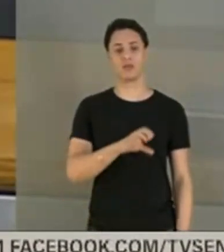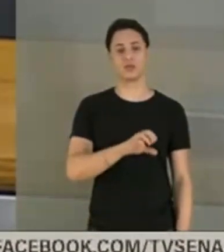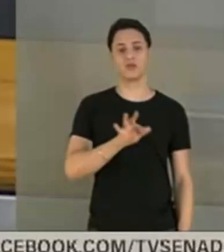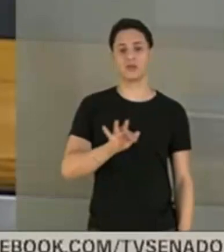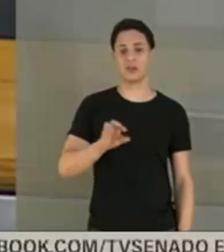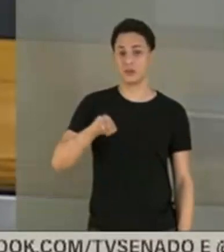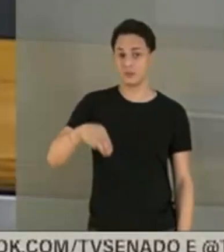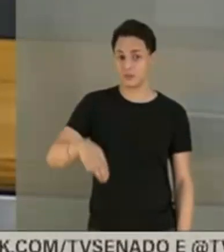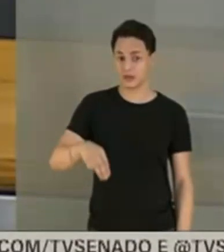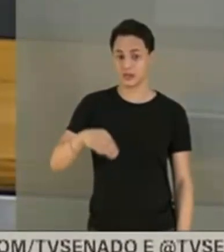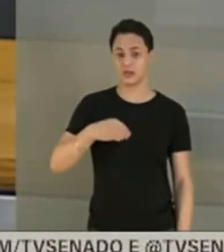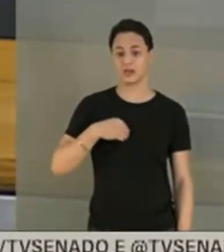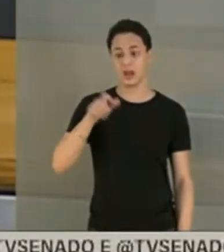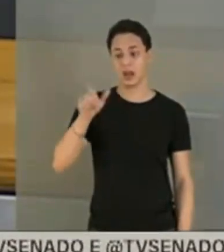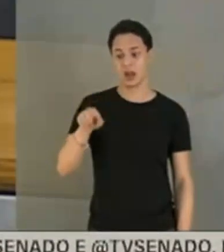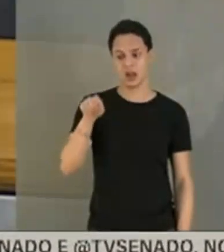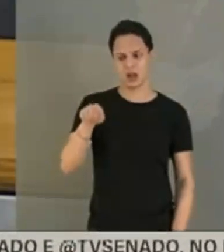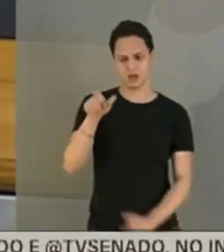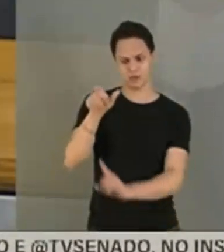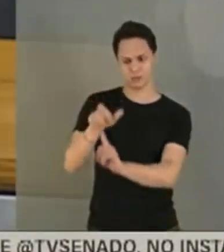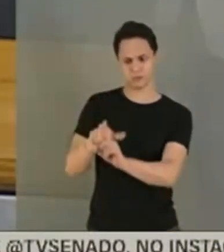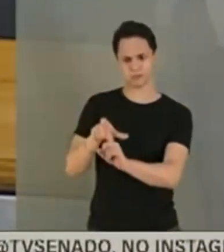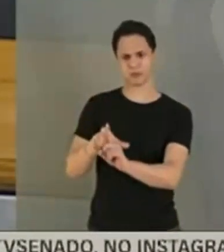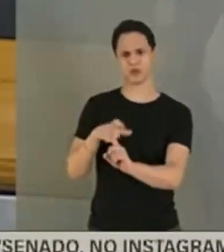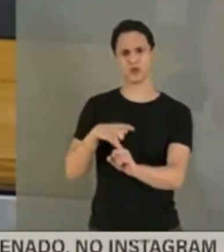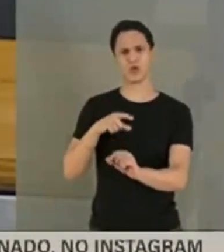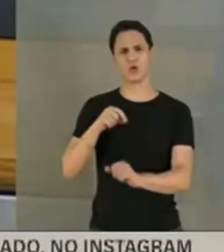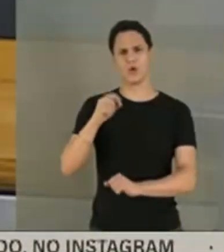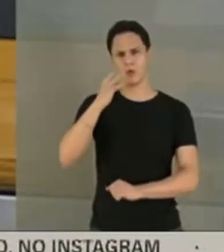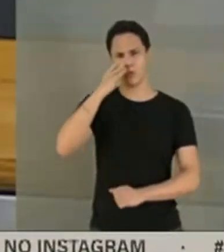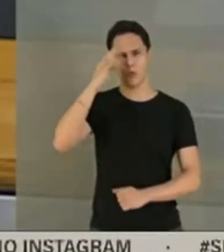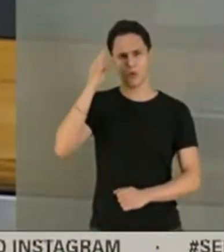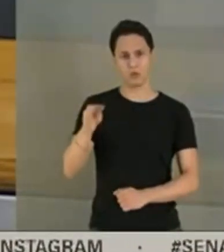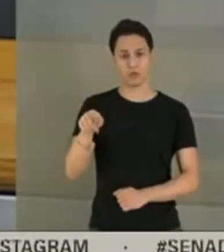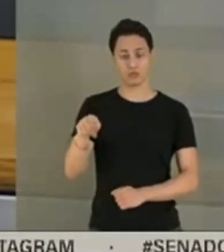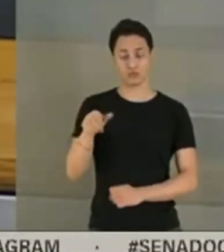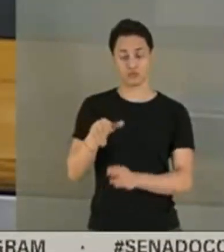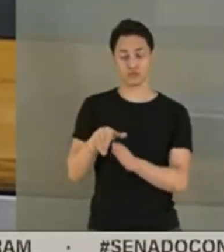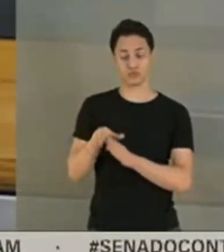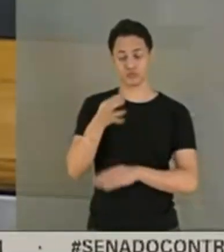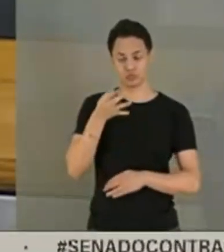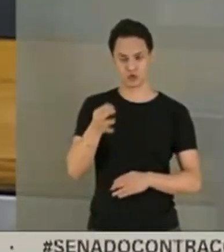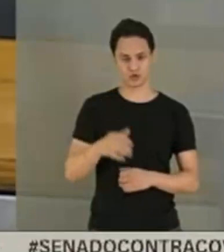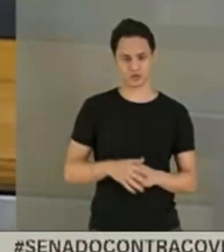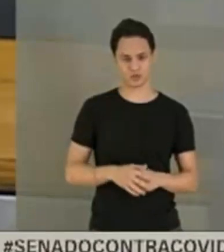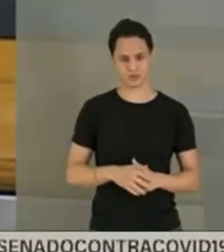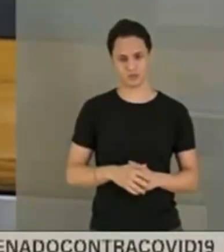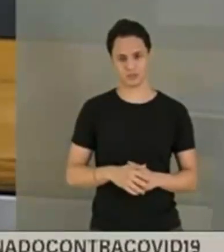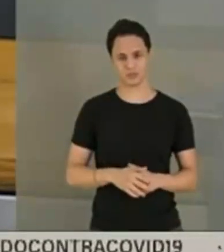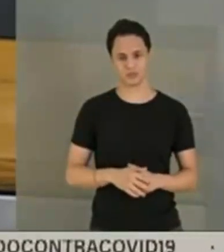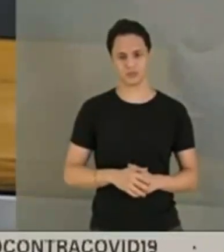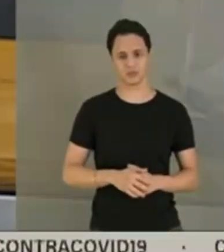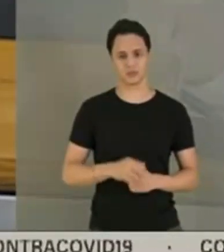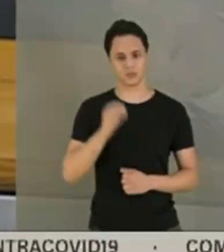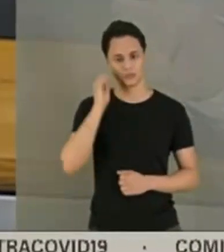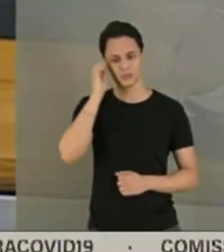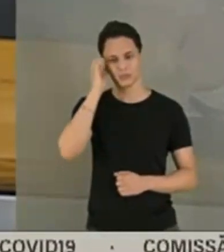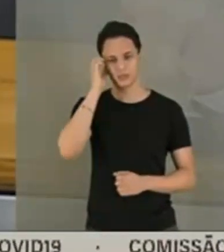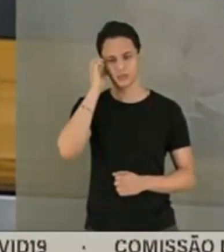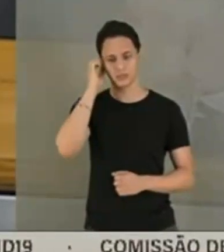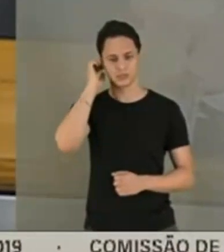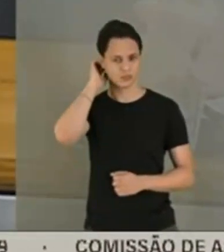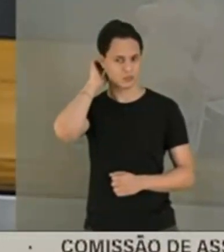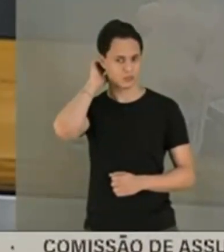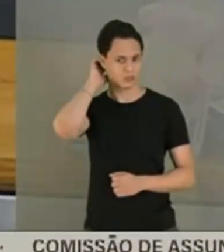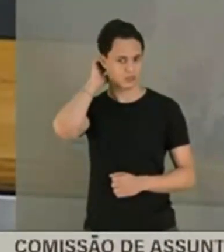Medicina, como sugestão de indiciado. O cara, o